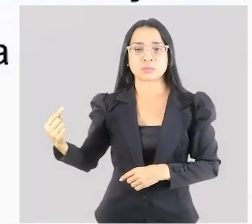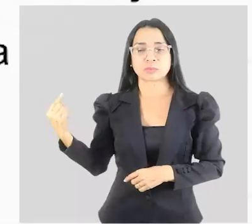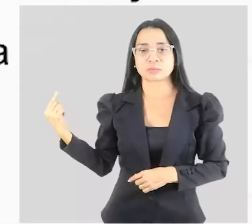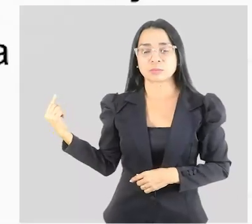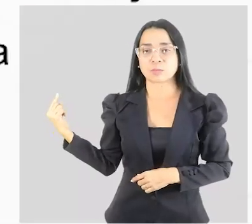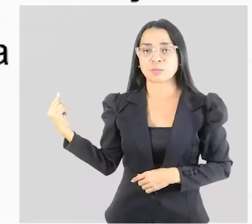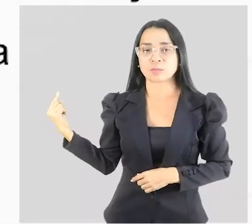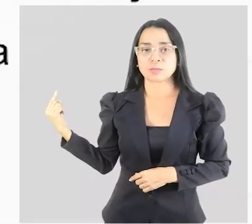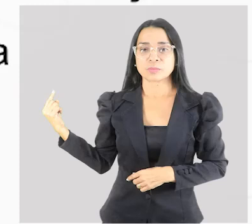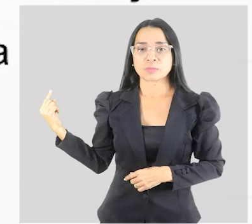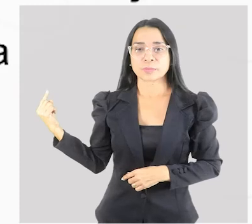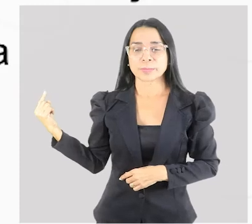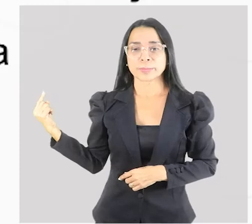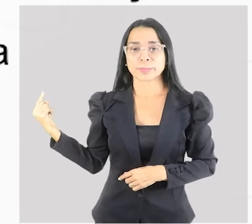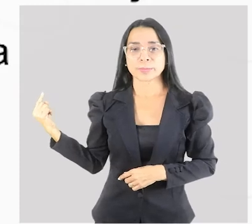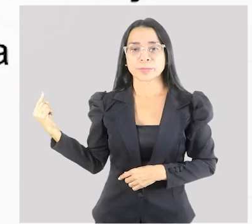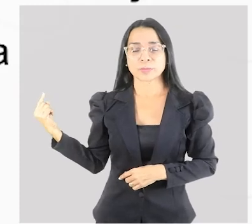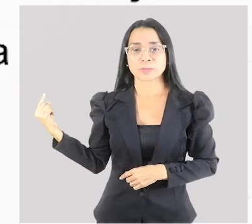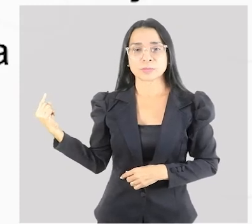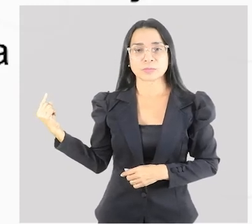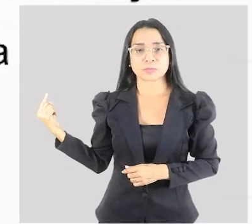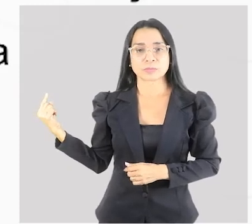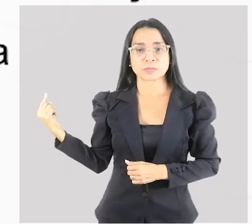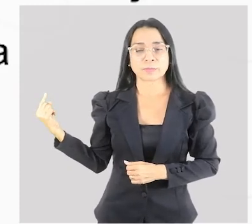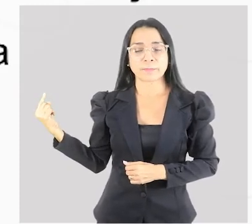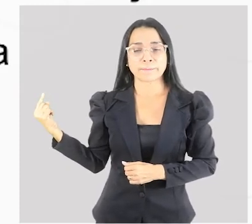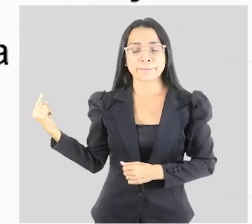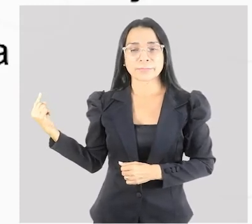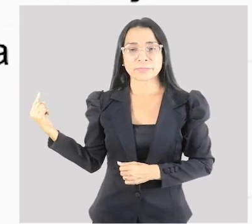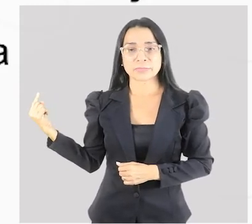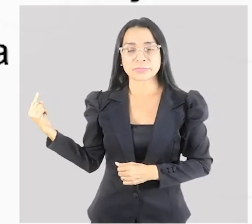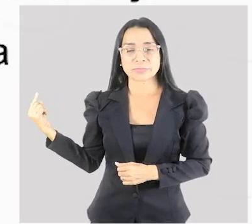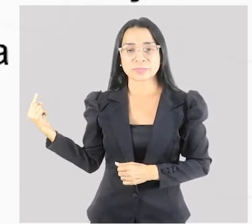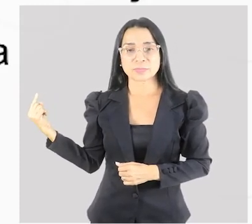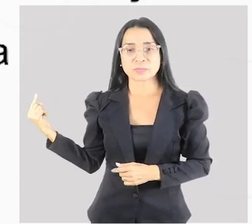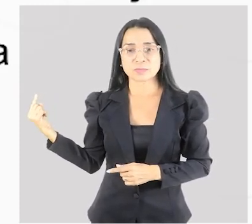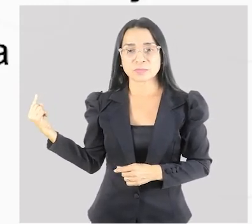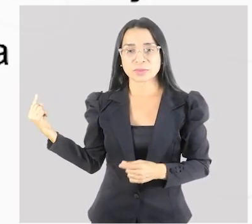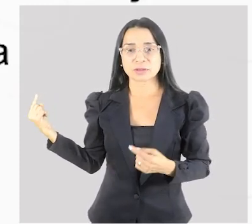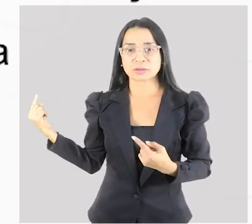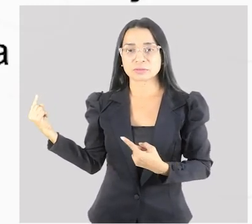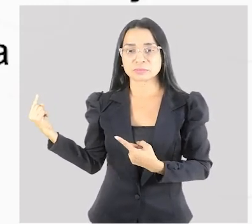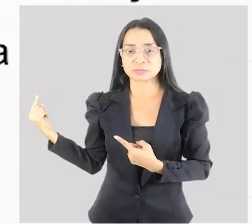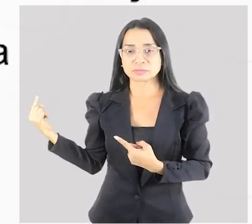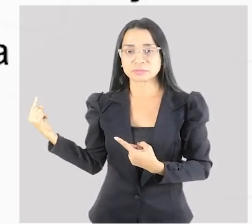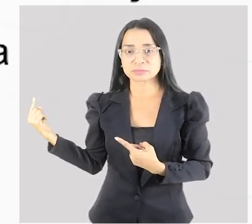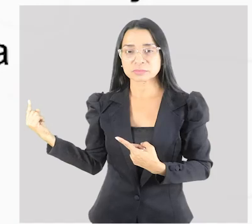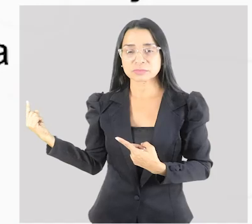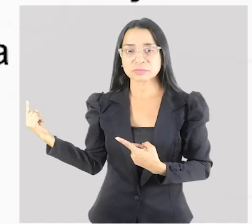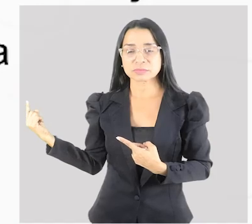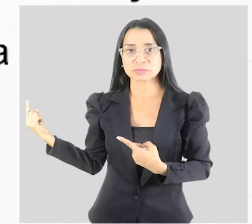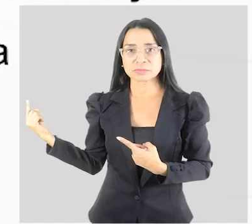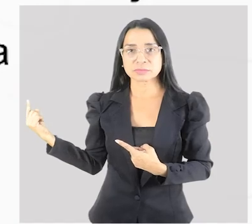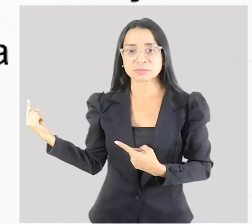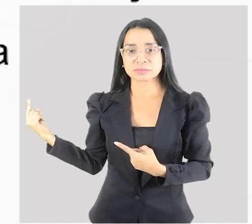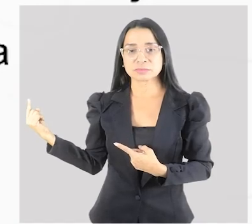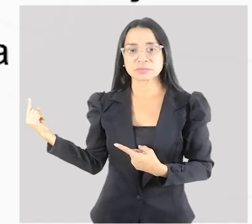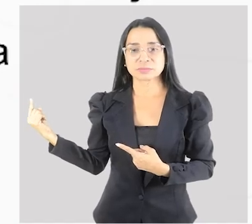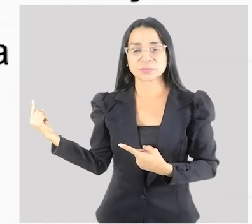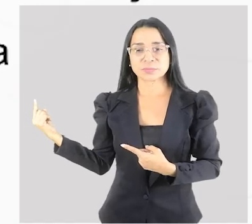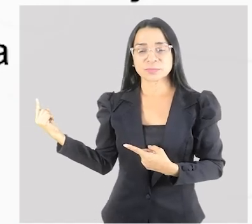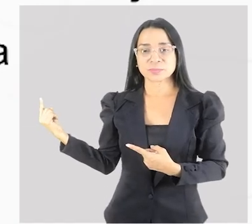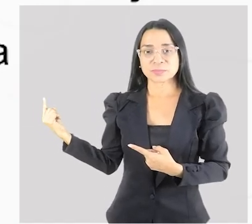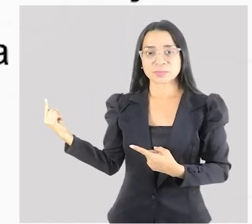conceito do milagre do catolicismo de trazer o animal de volta. Mostra também a presença de elementos indígenas, que eu falei para vocês, e essa